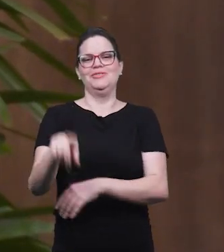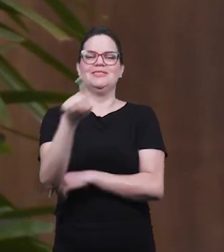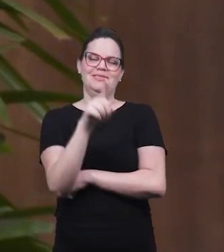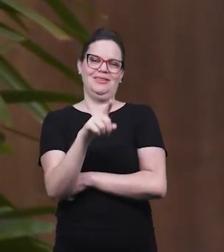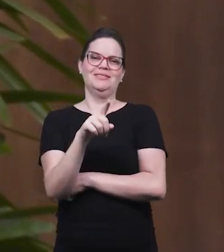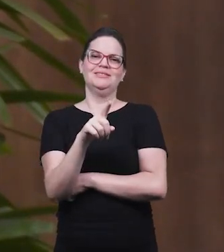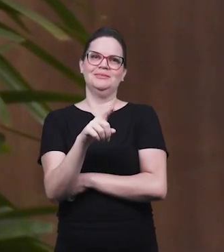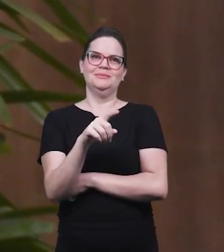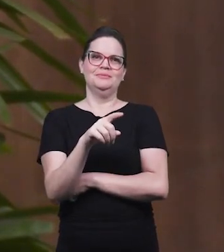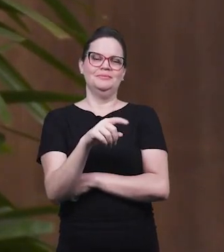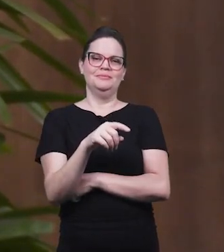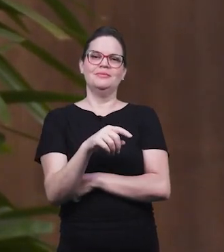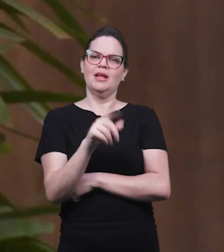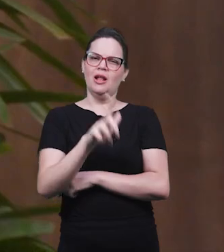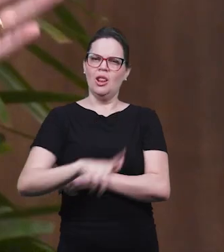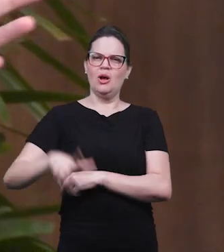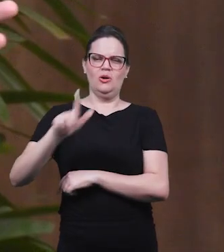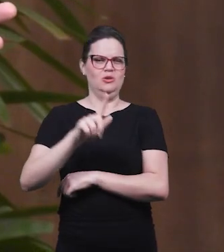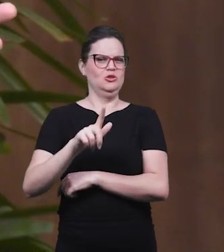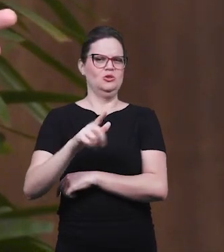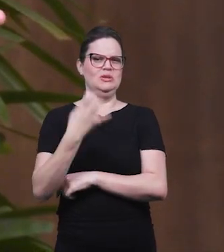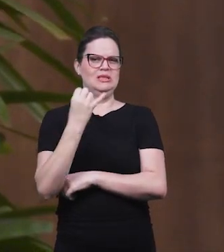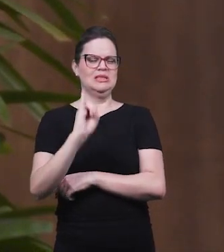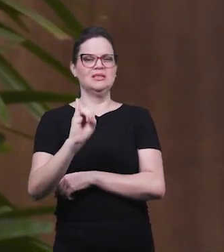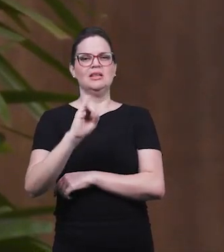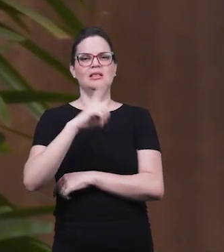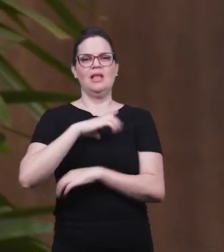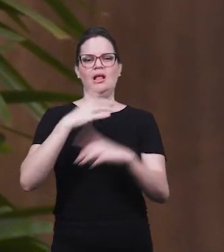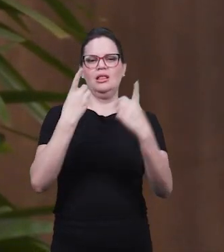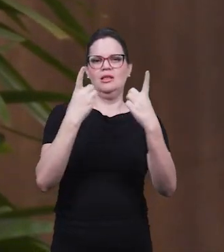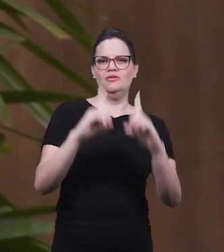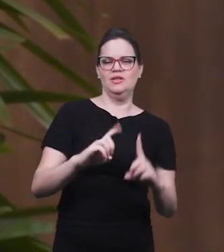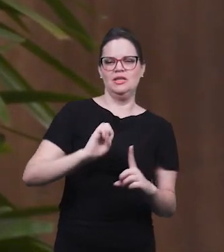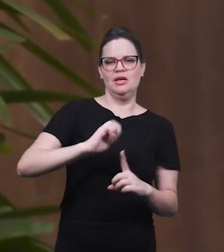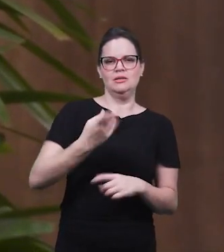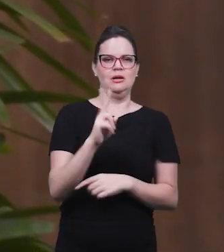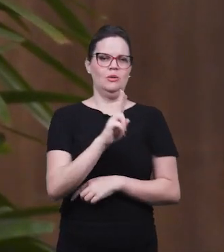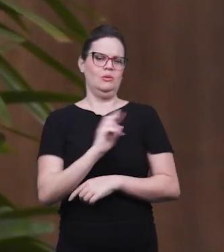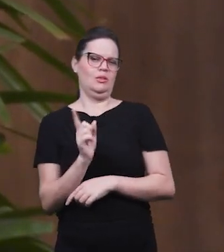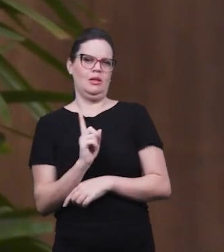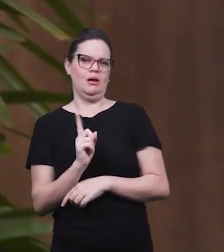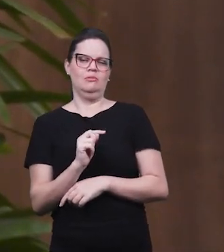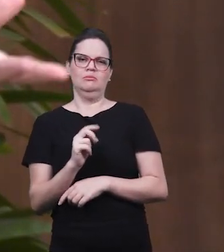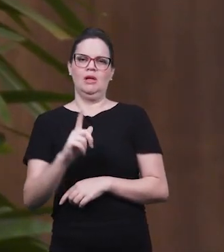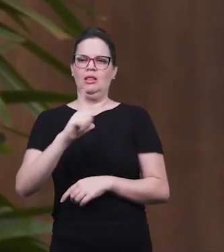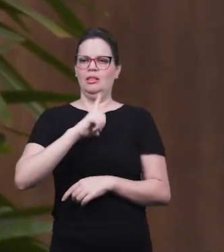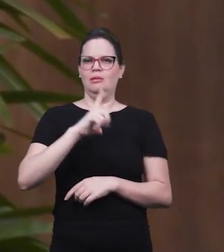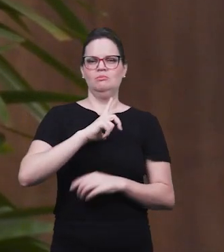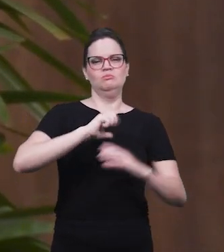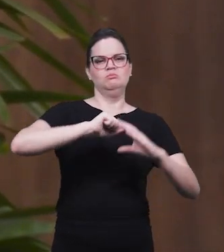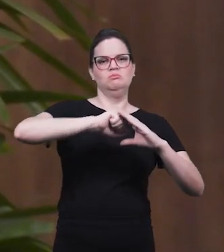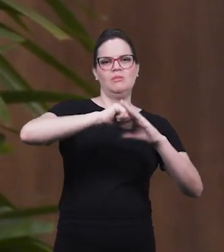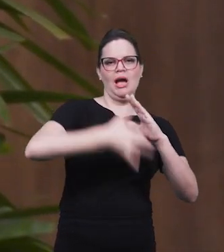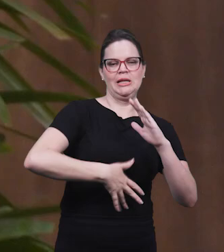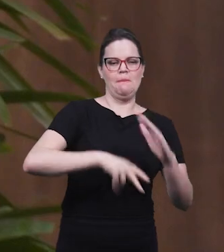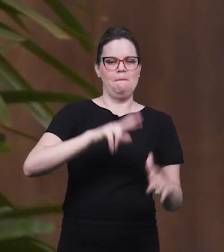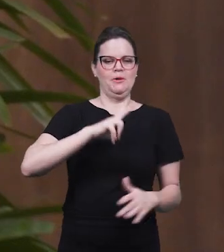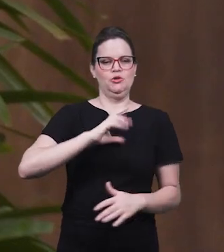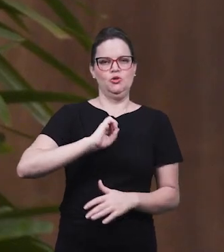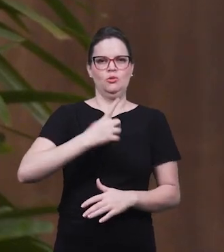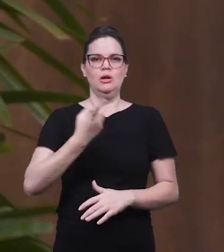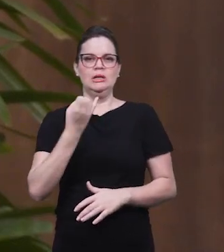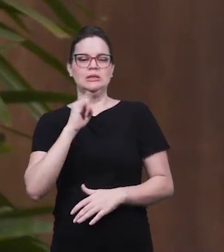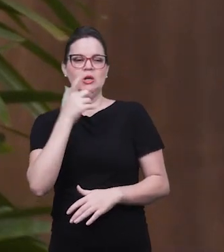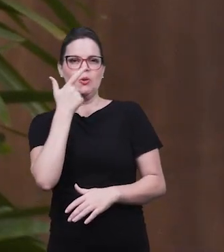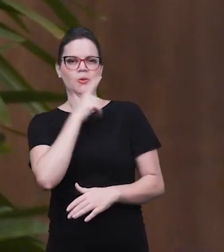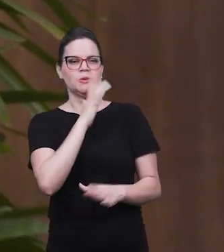Deus, independentemente de qualquer condição ou característica particular. Ao lidar com situações de investigação